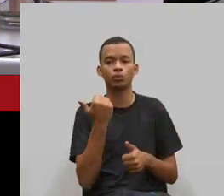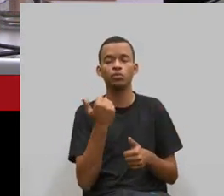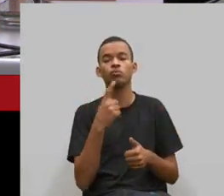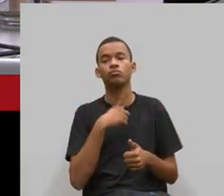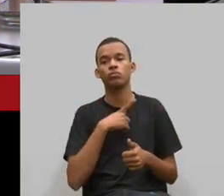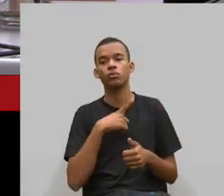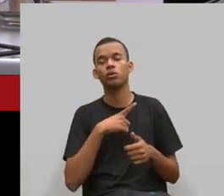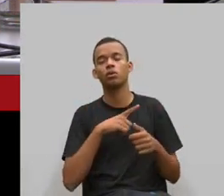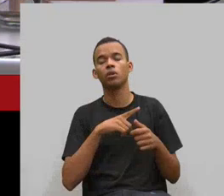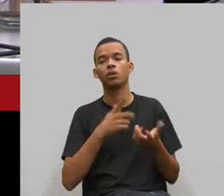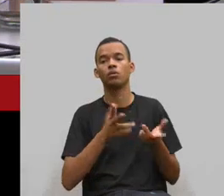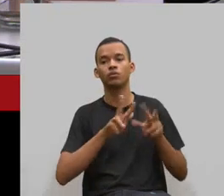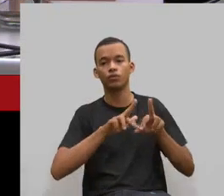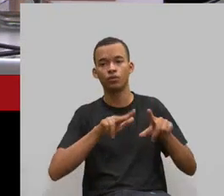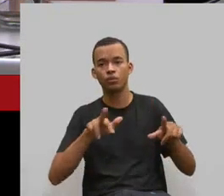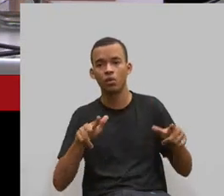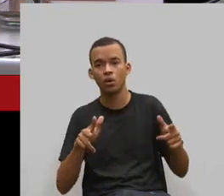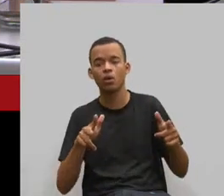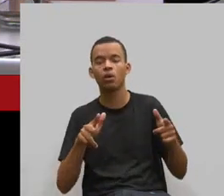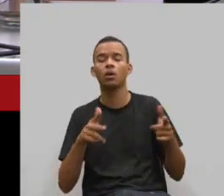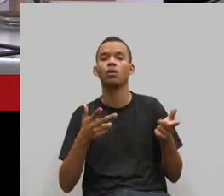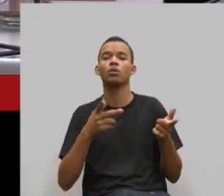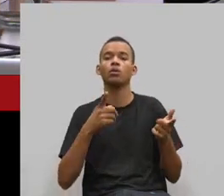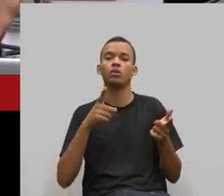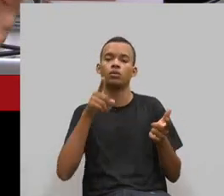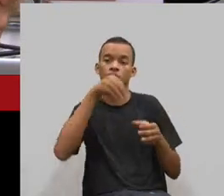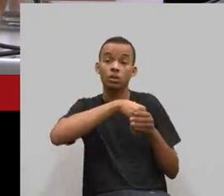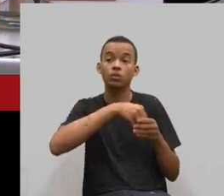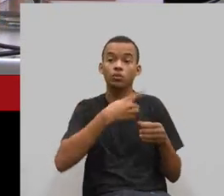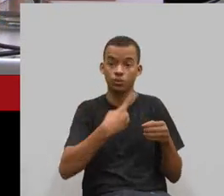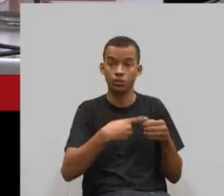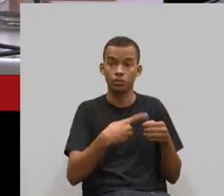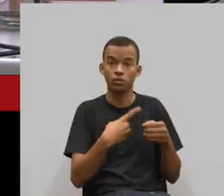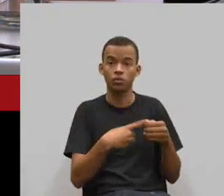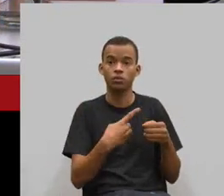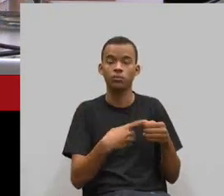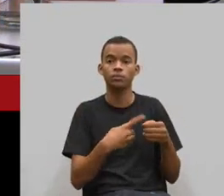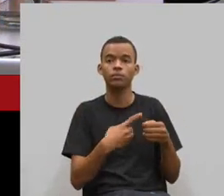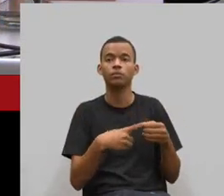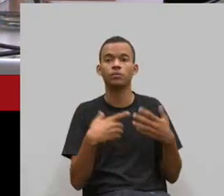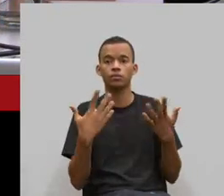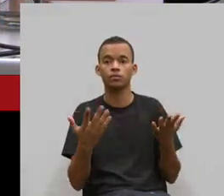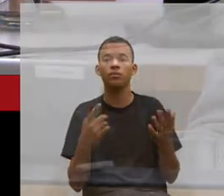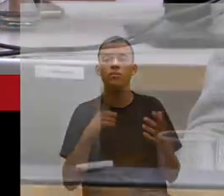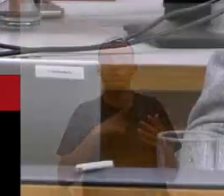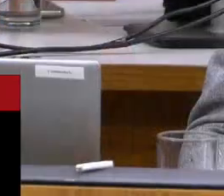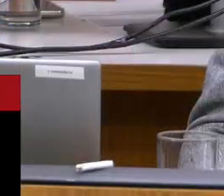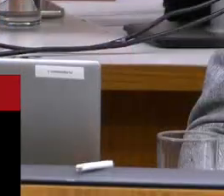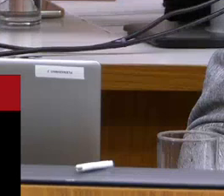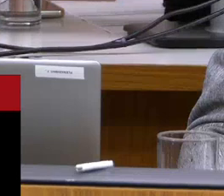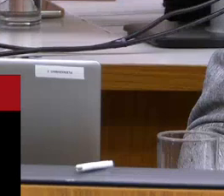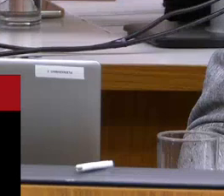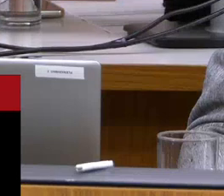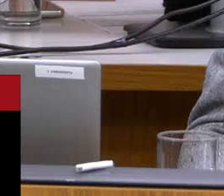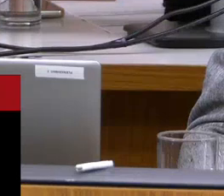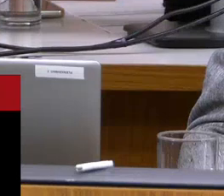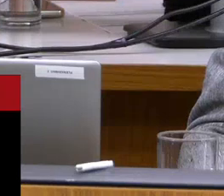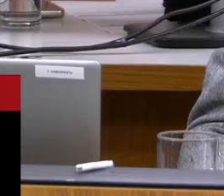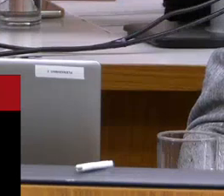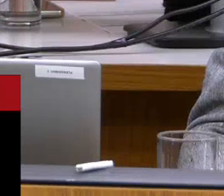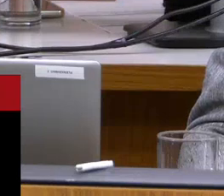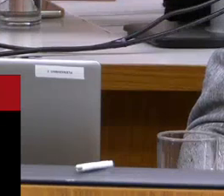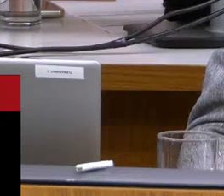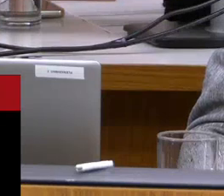esportiva que o município realiza recebe maior pontuação e uma pontuação específica é para pessoas com